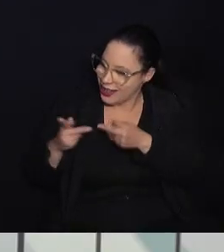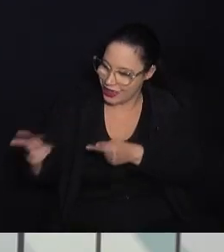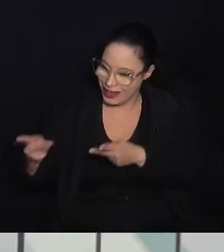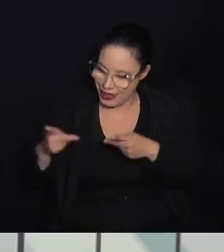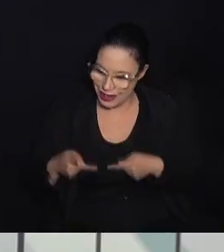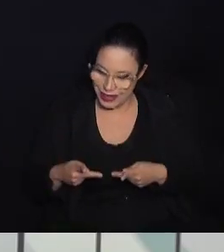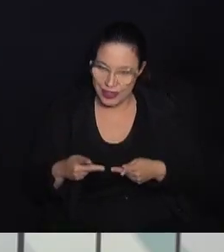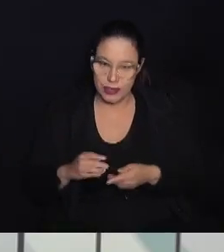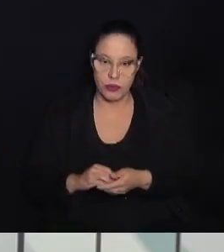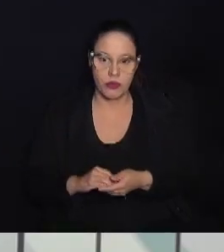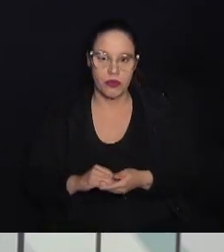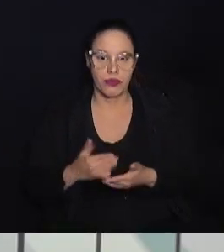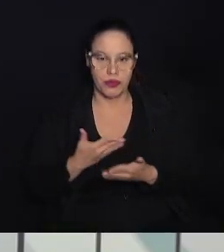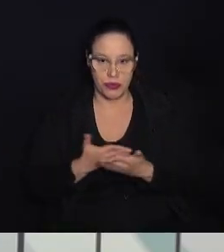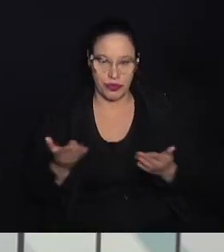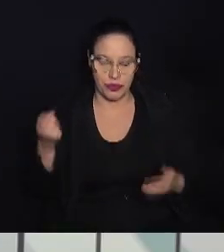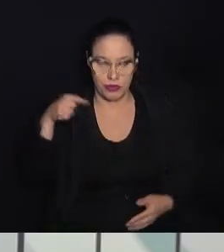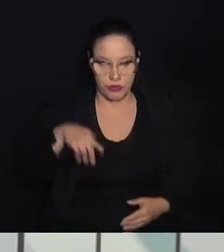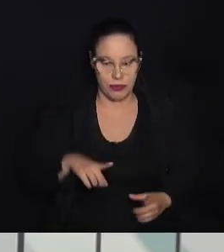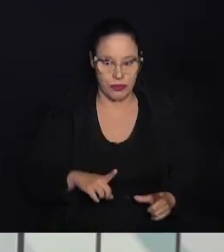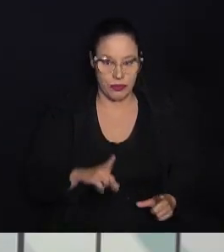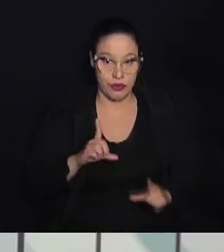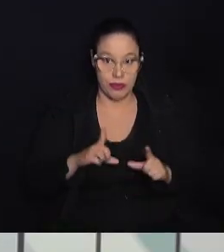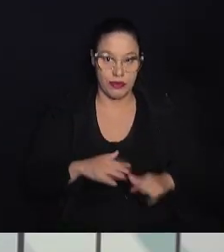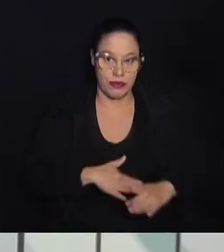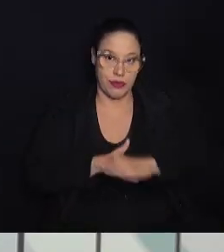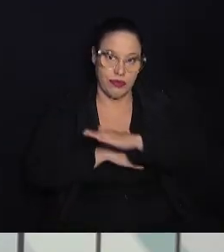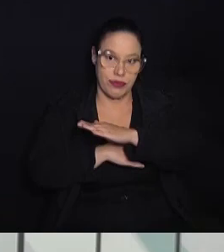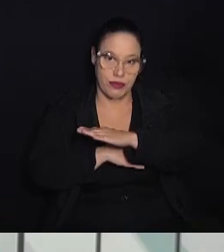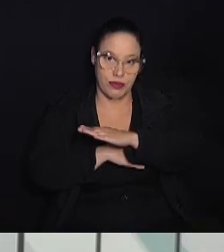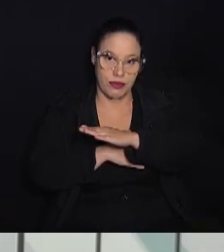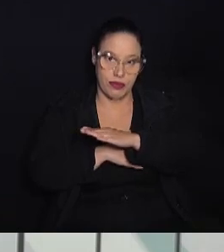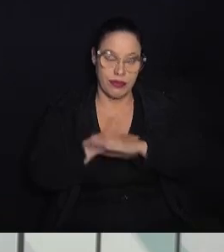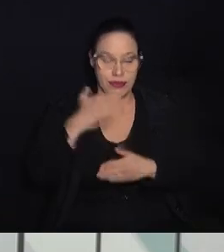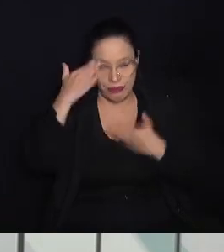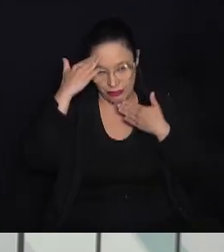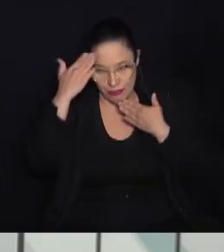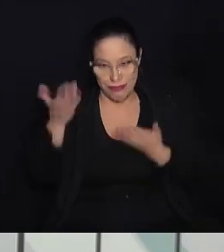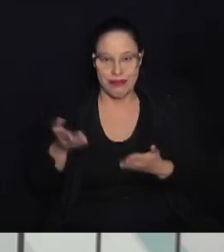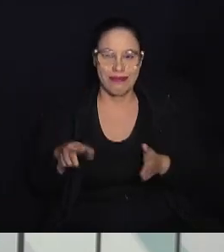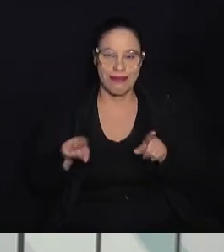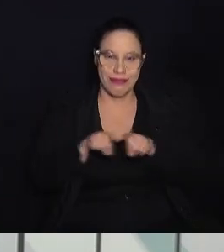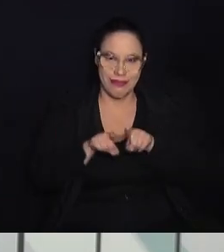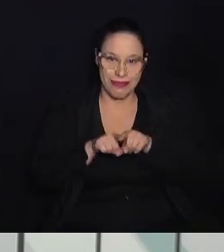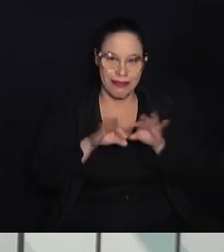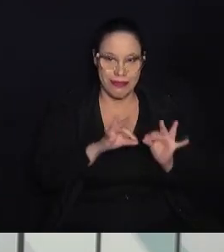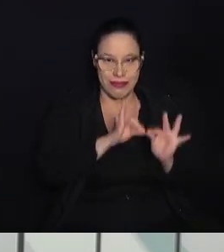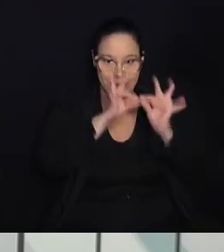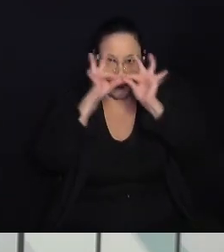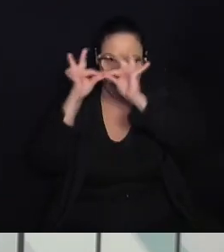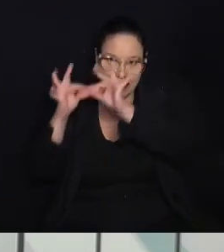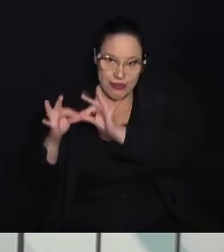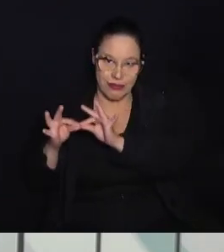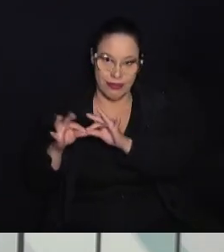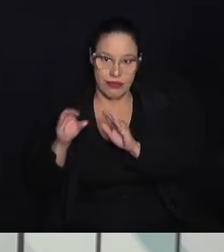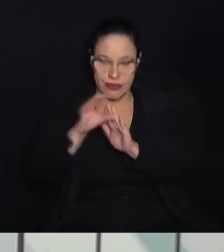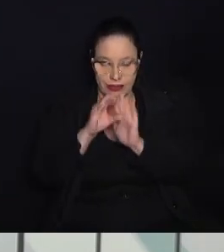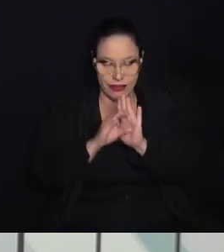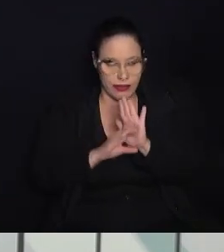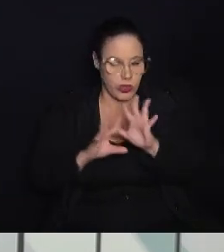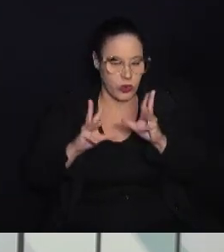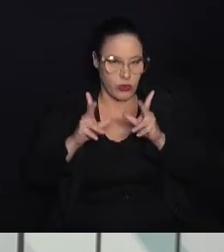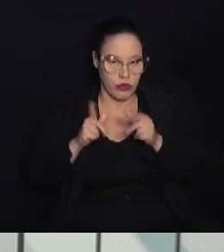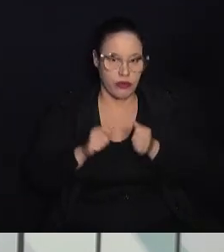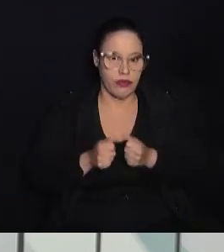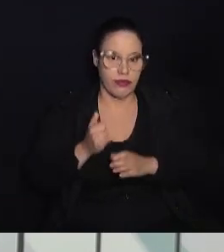doutora, pela sua participação, pela sua disposição aqui no nosso quadro. Obrigada também pela sua companhia. Você pode